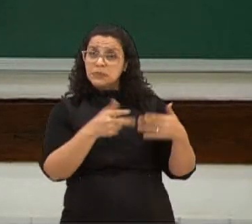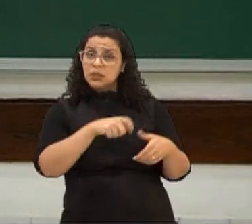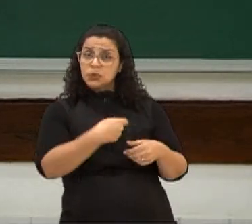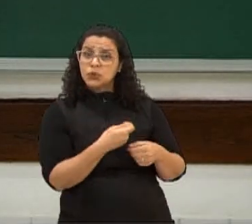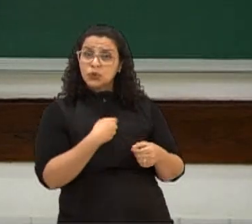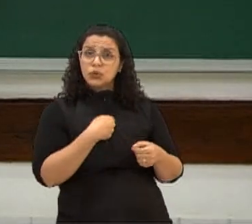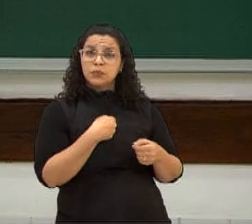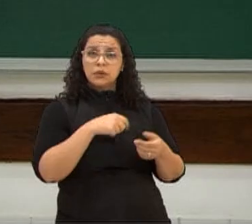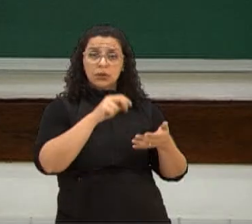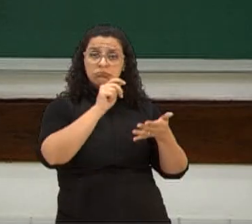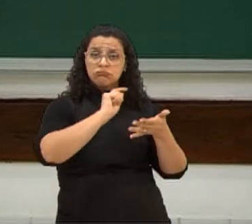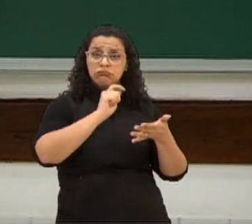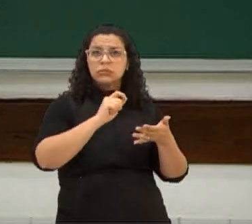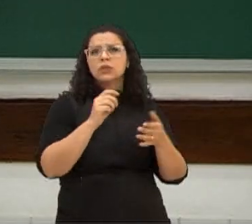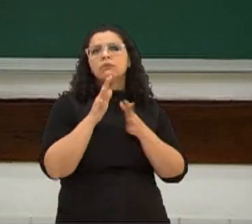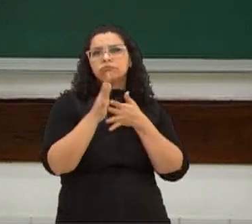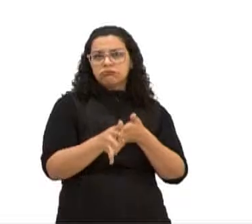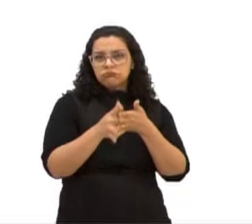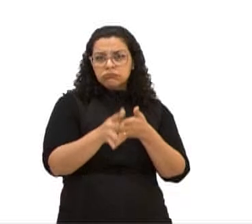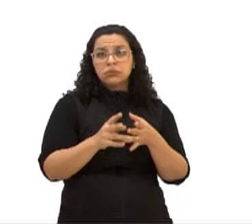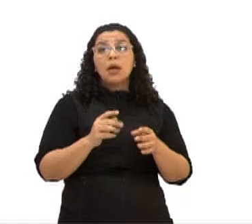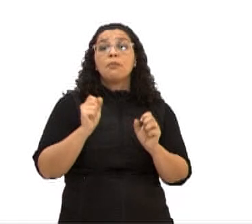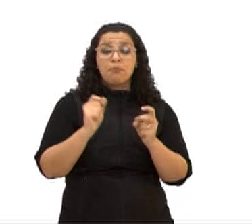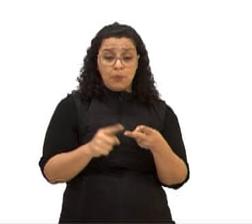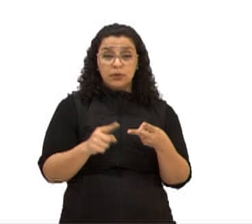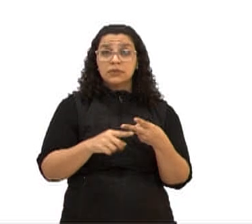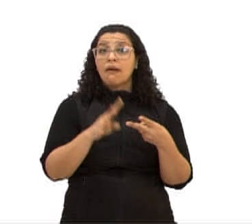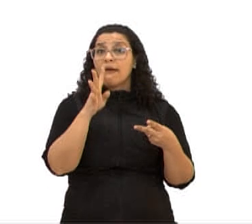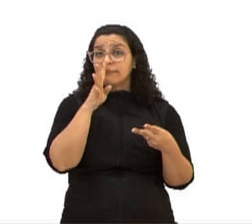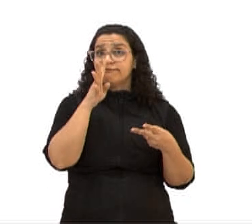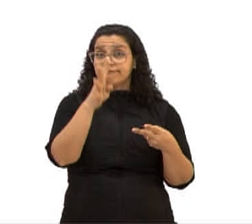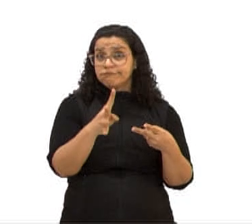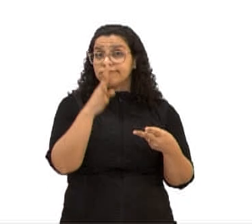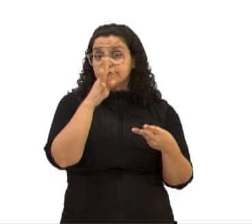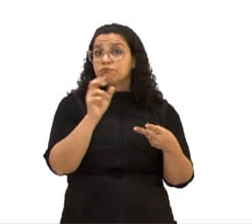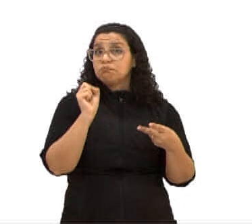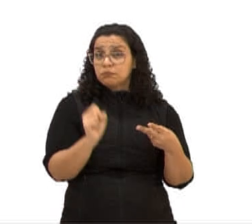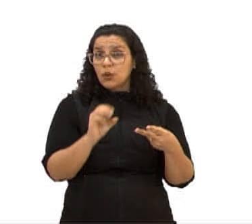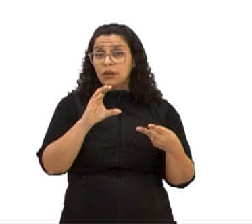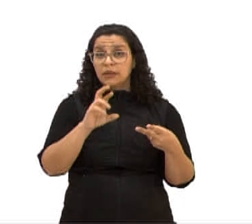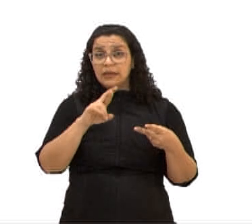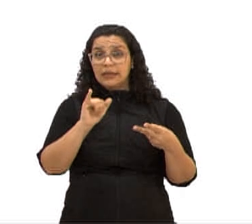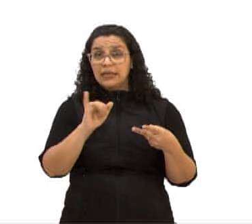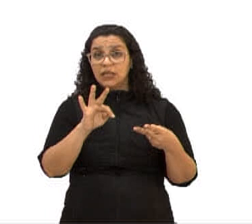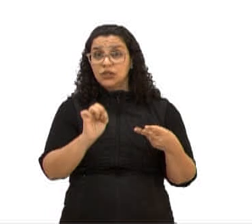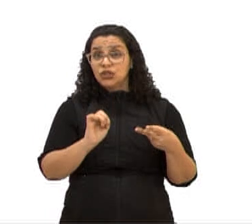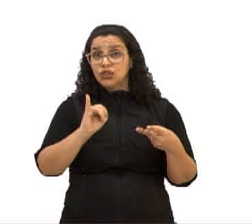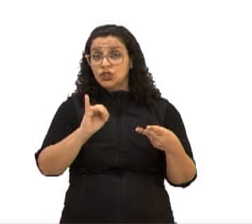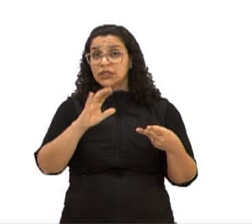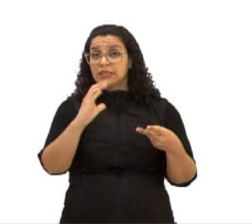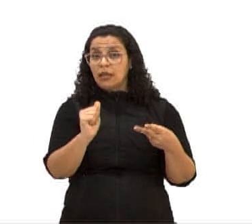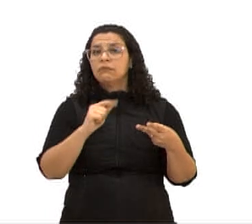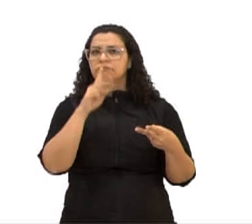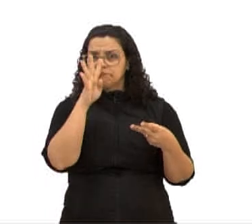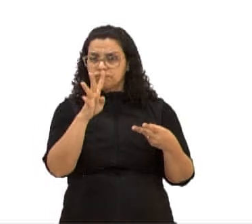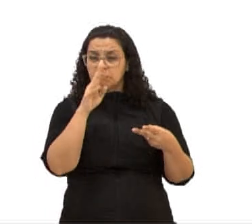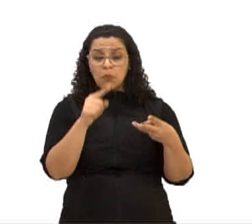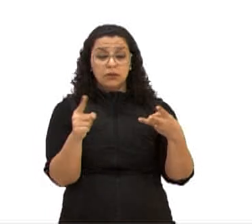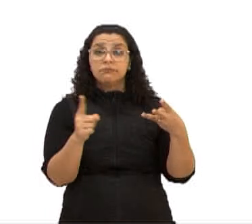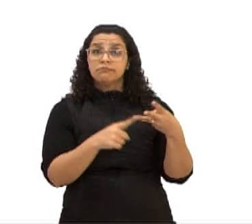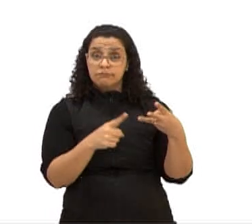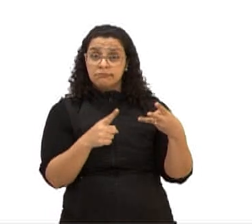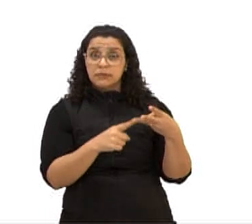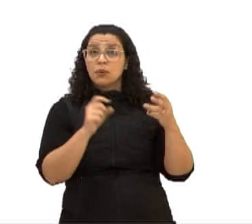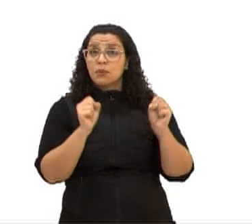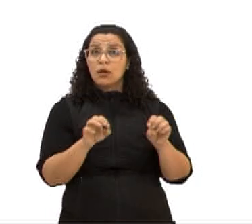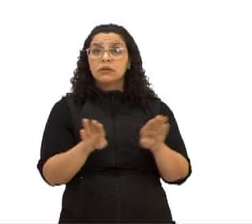notícia, certo? Pode criticar ali aquilo que foi colocado, ou mesmo